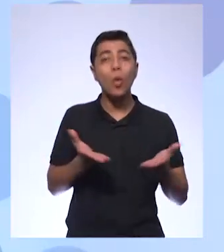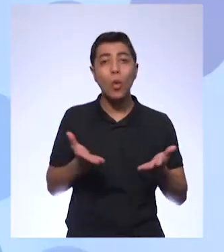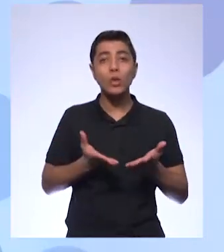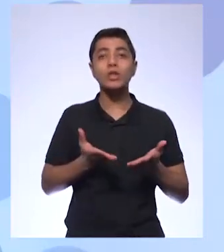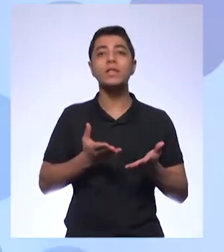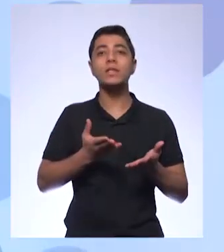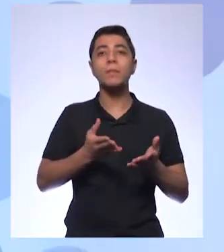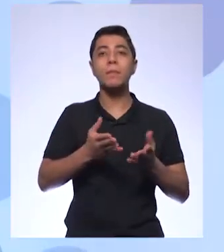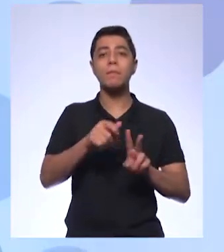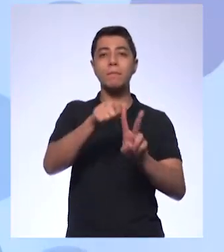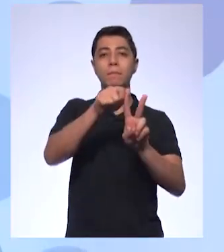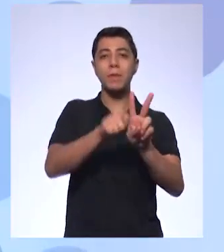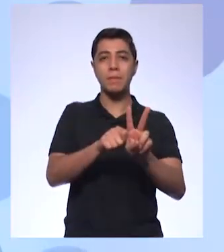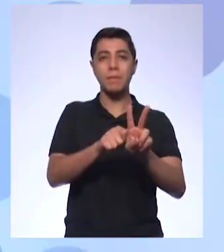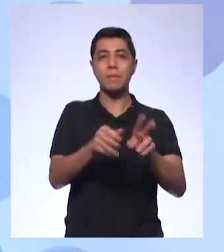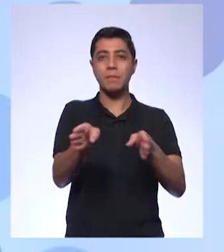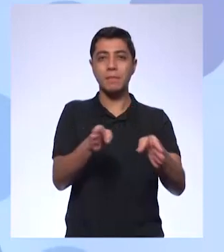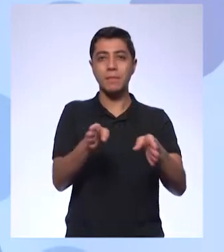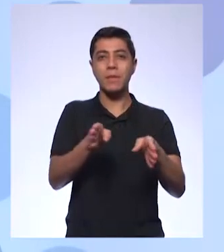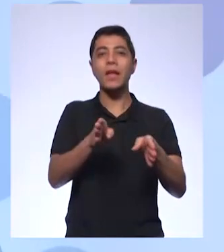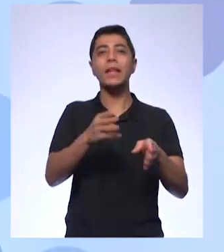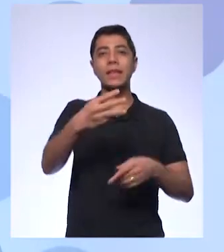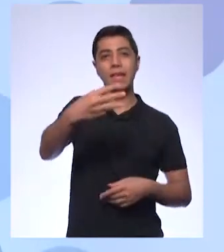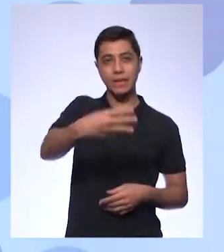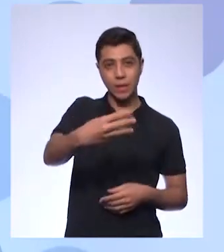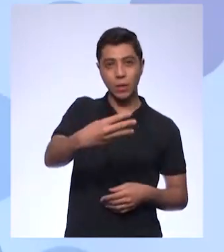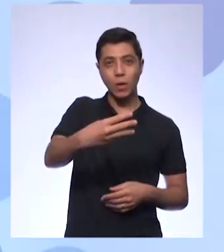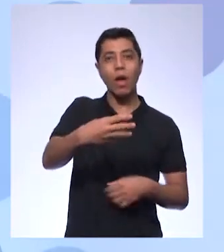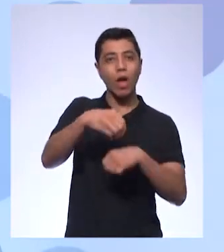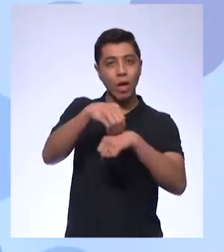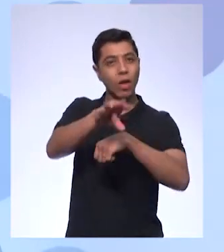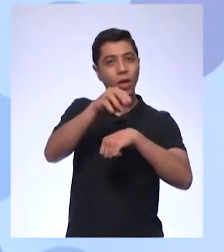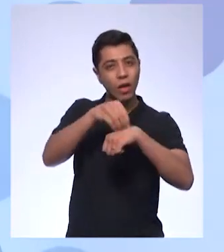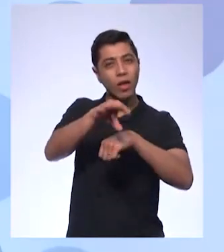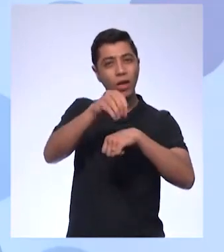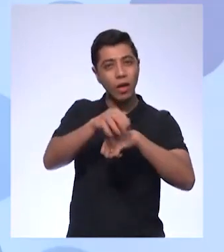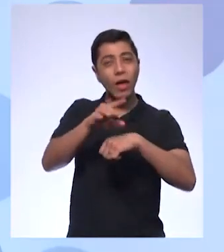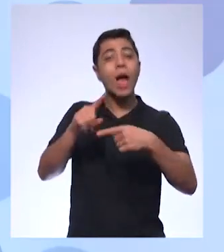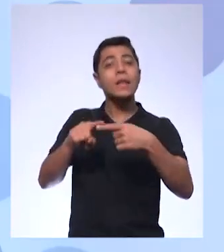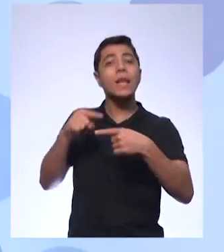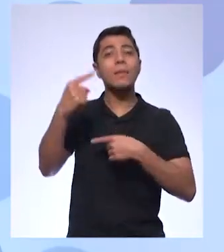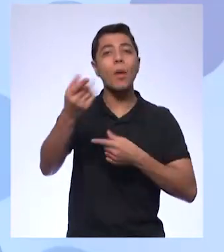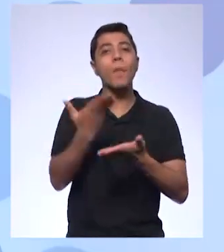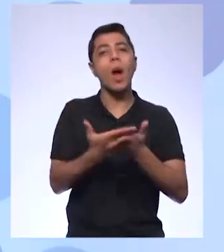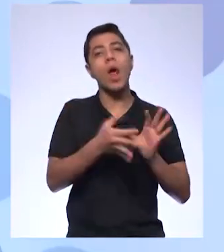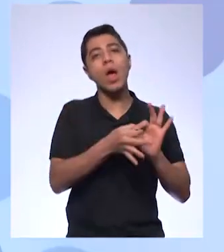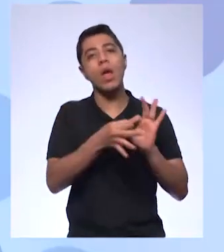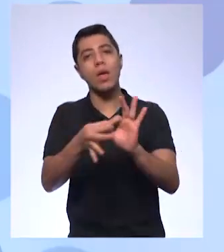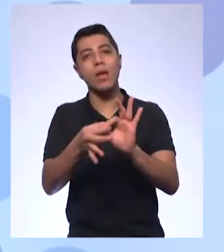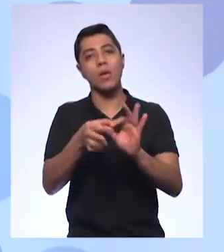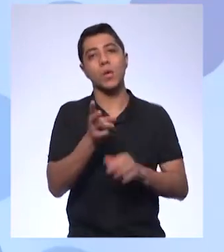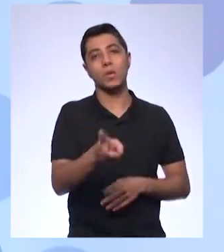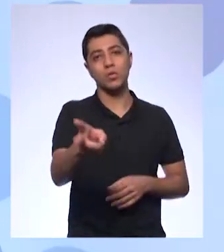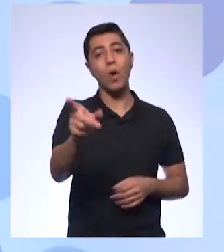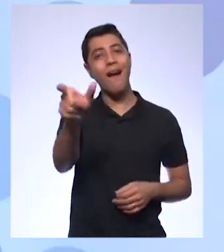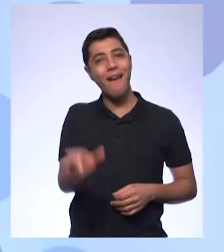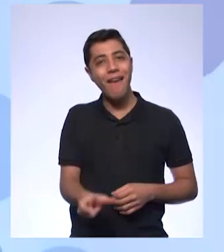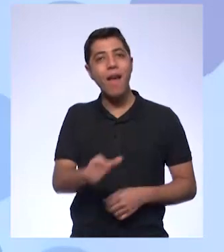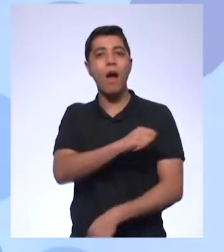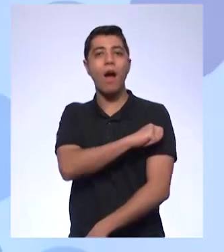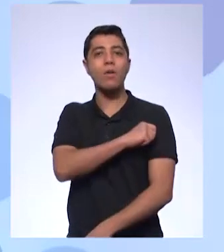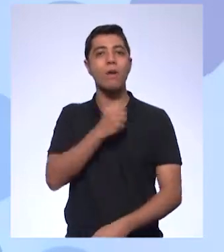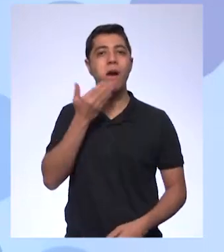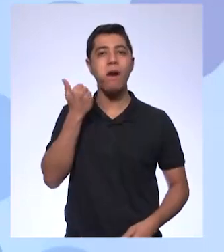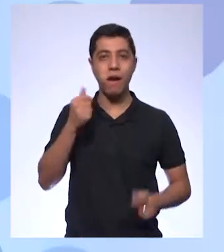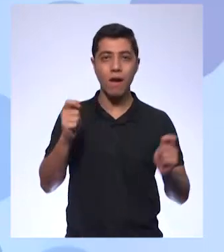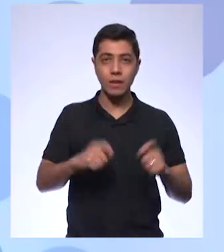terceiro bimestre, de modo que o estudante vai conseguir fazer esse reconhecimento que a habilidade pede. Vamos começar os